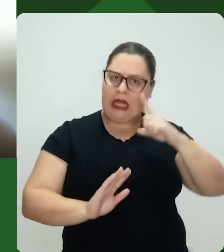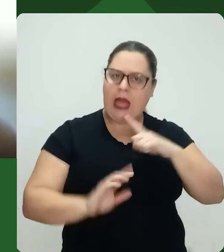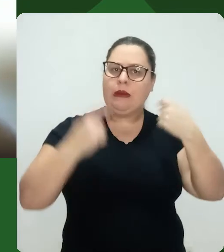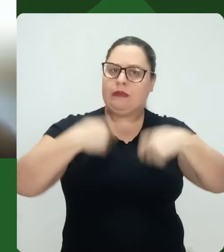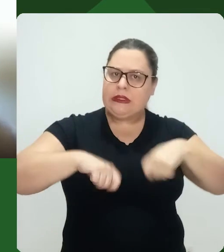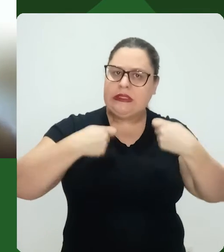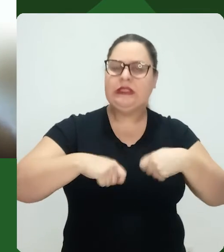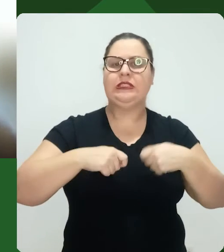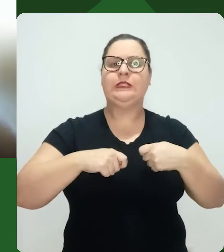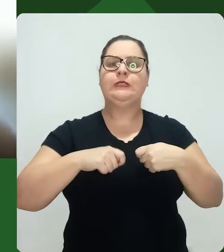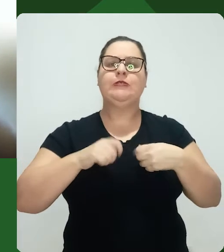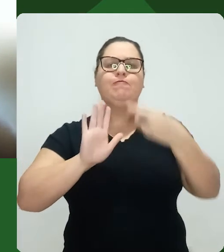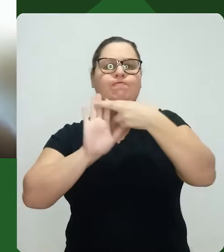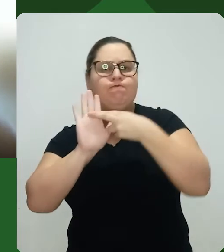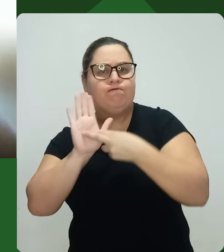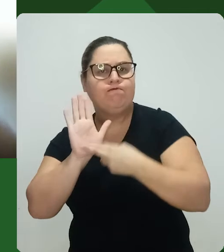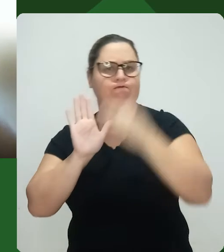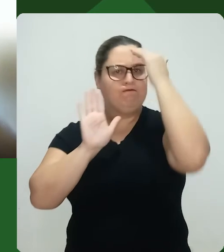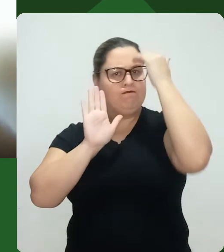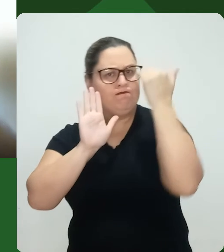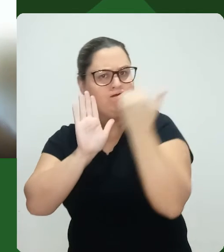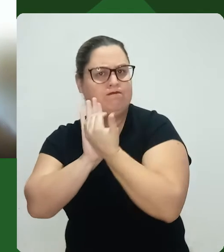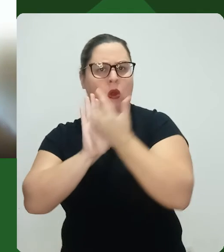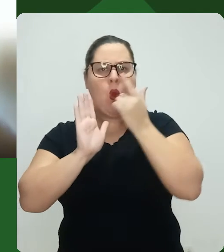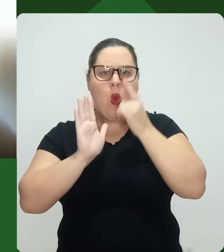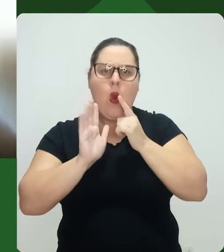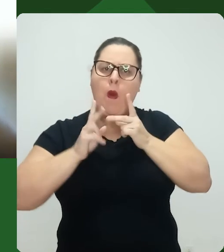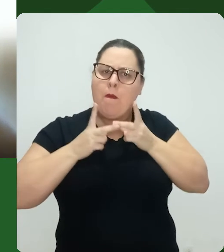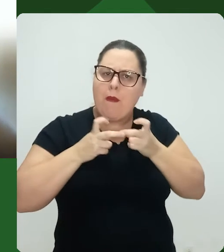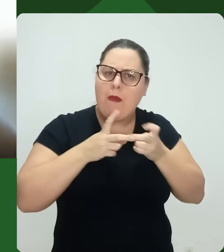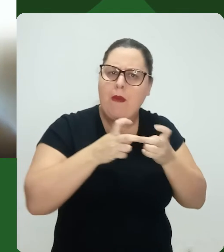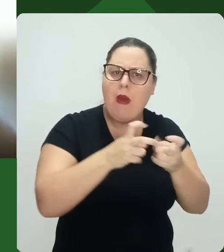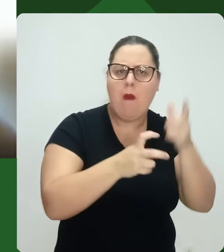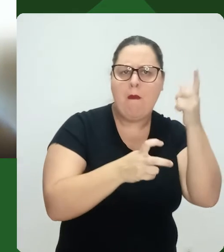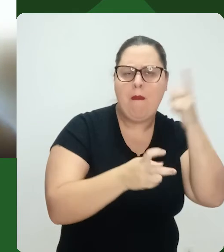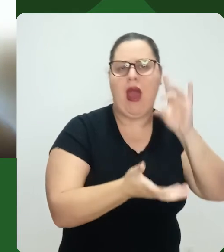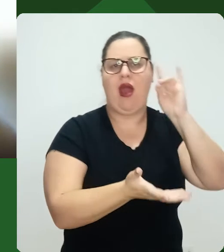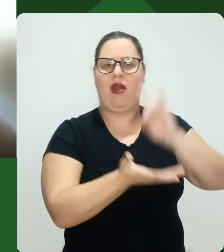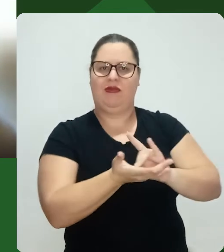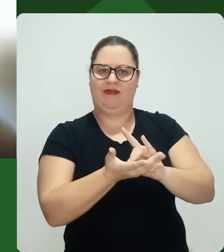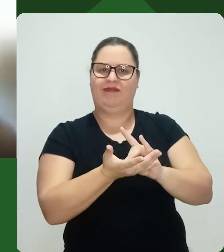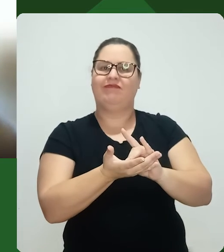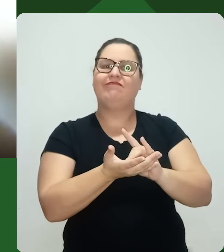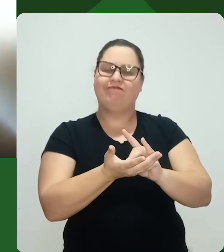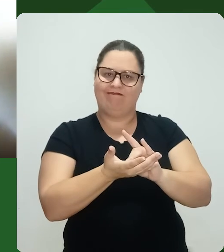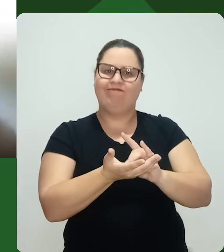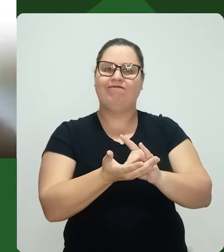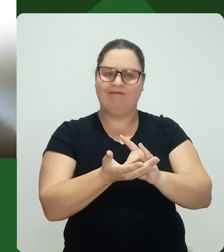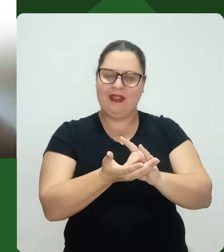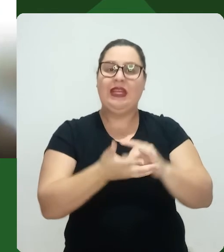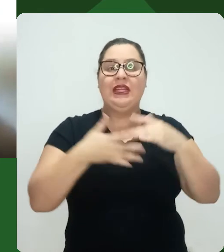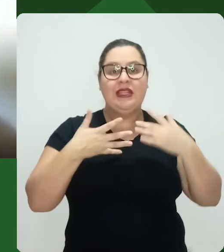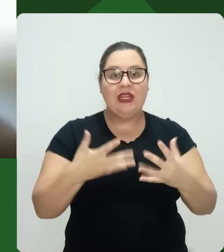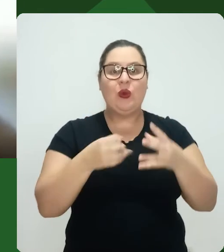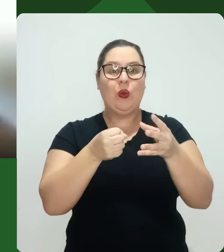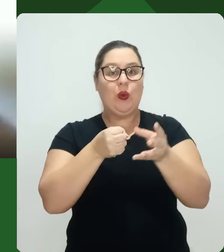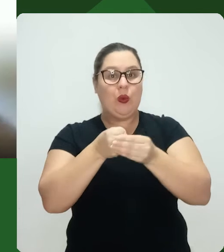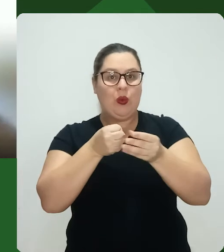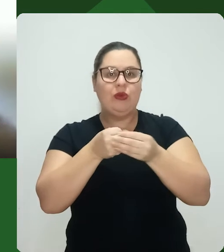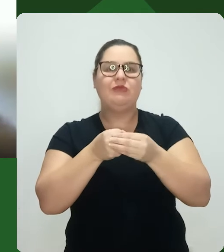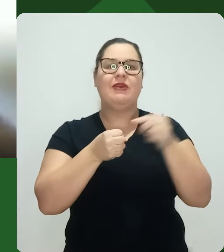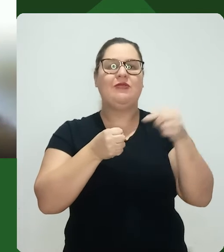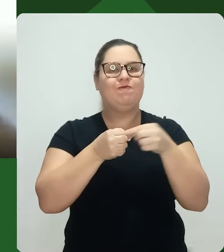objetivo do historiador é chegar na verdade. É chegar o mais próximo possível da verdade. Então, um conhecimento,